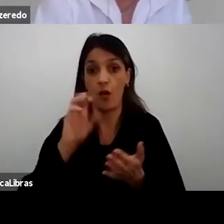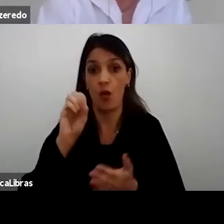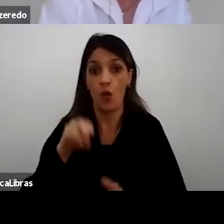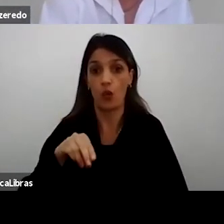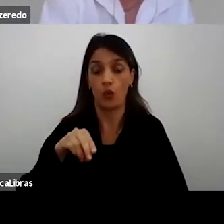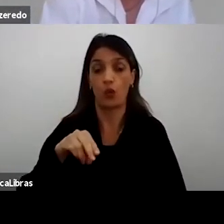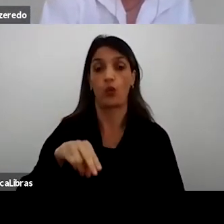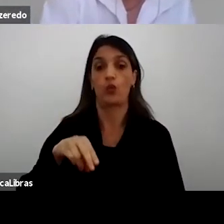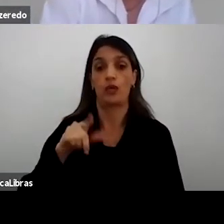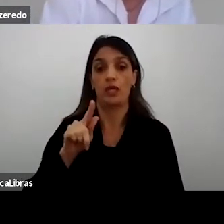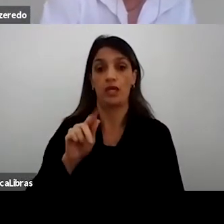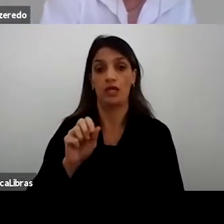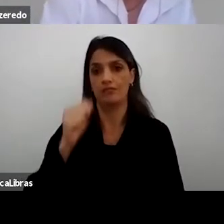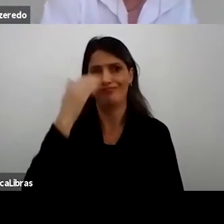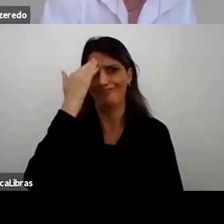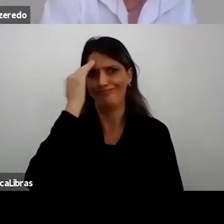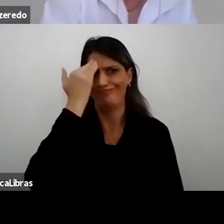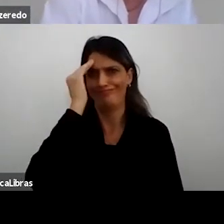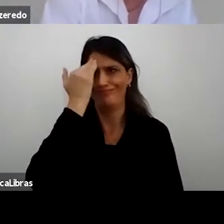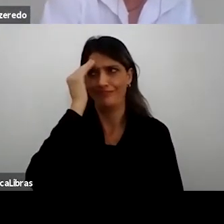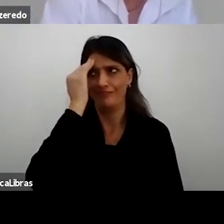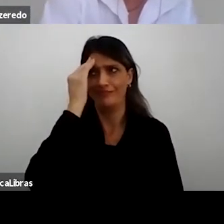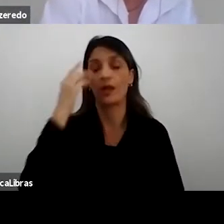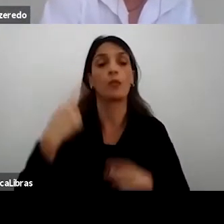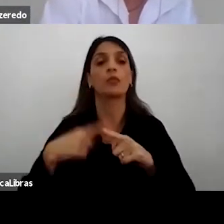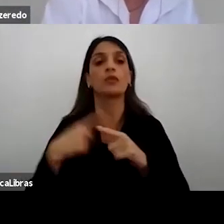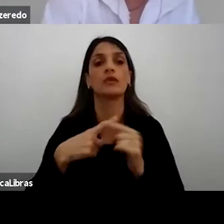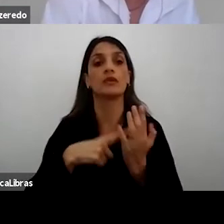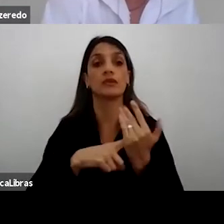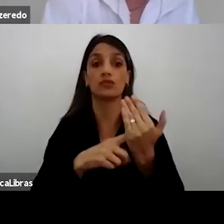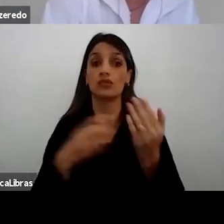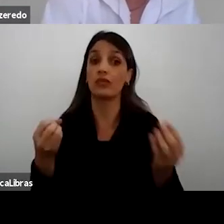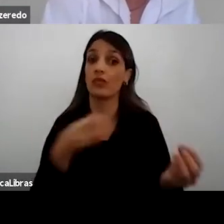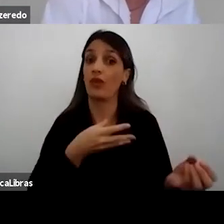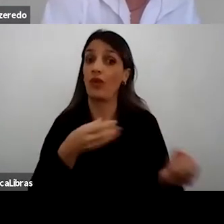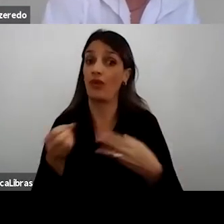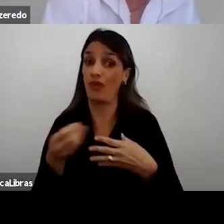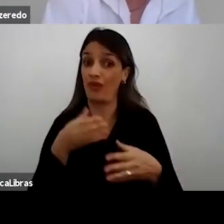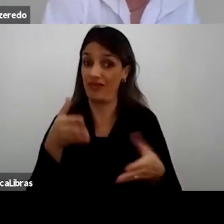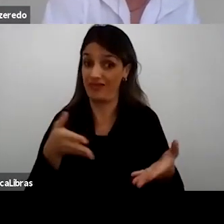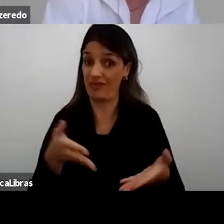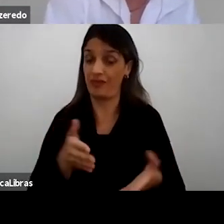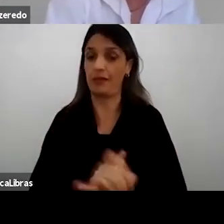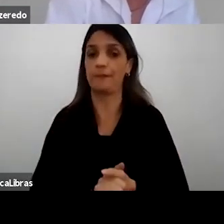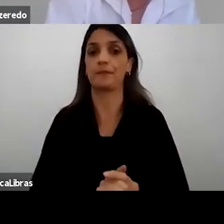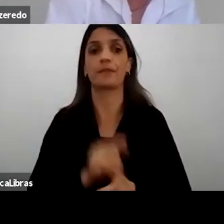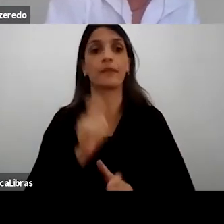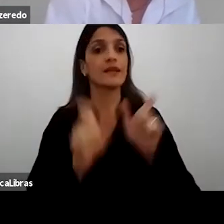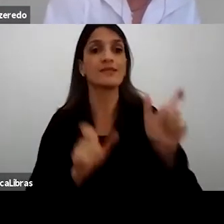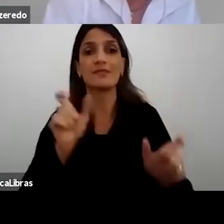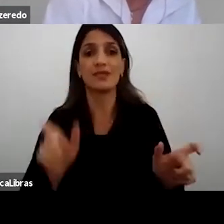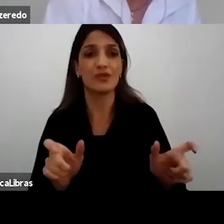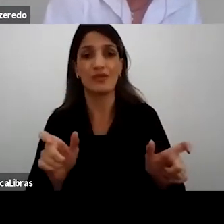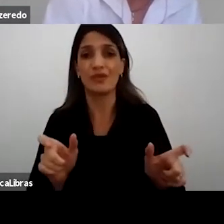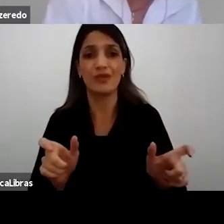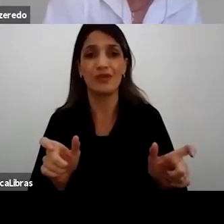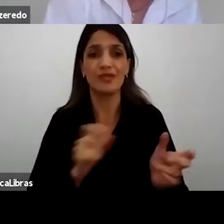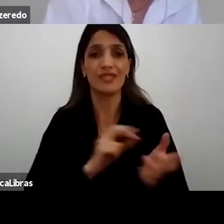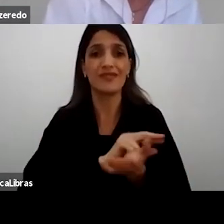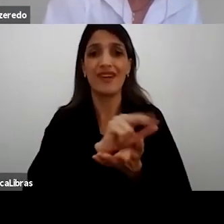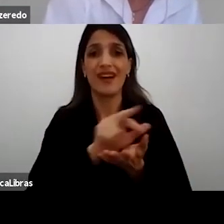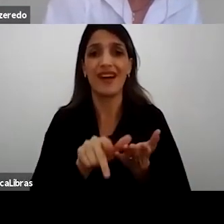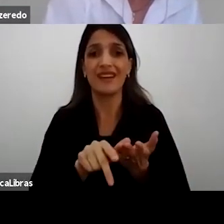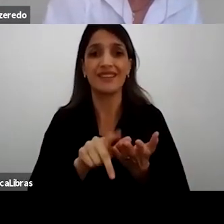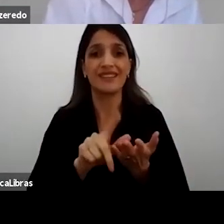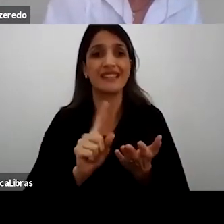entenderem como lidar com isso, porque é uma tecnologia nova, e segundo que as pessoas não têm, tem muitas pessoas que não têm a confiança